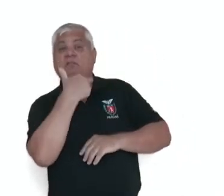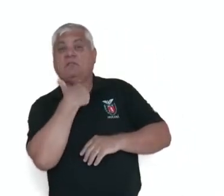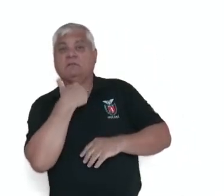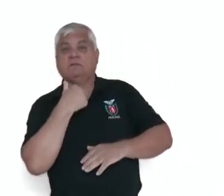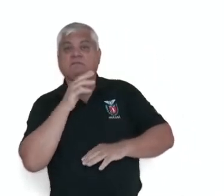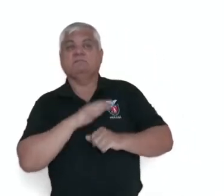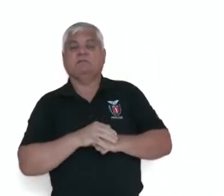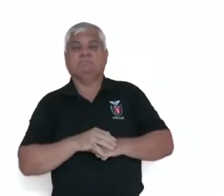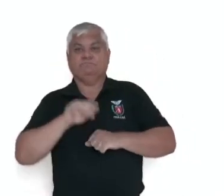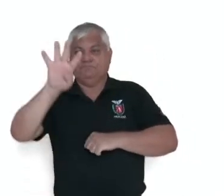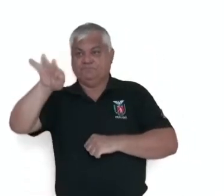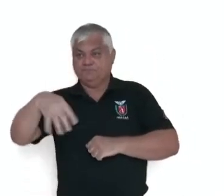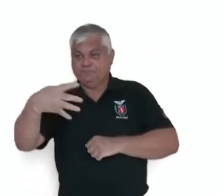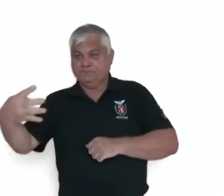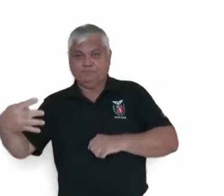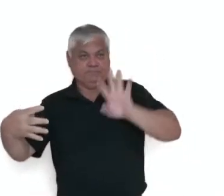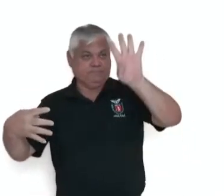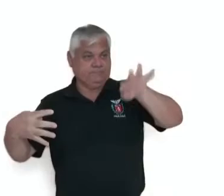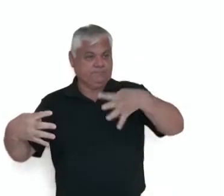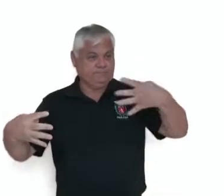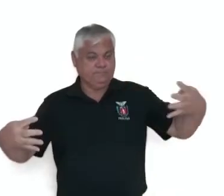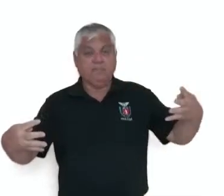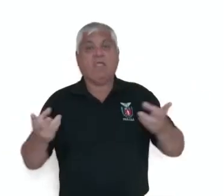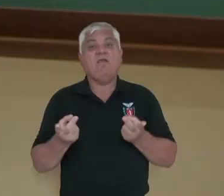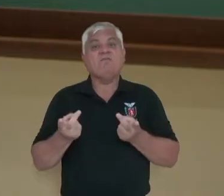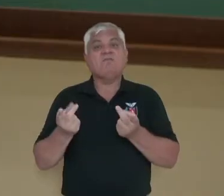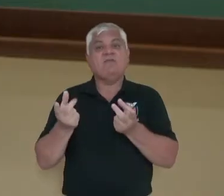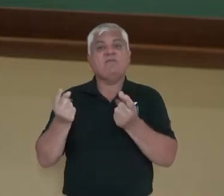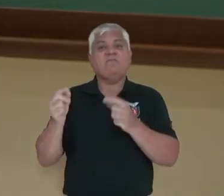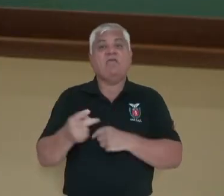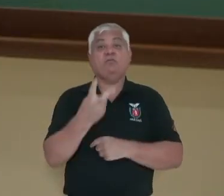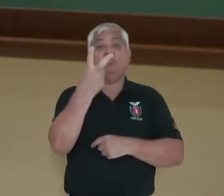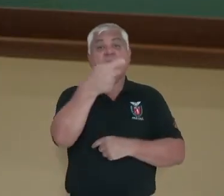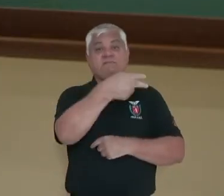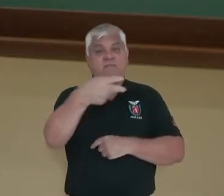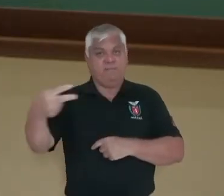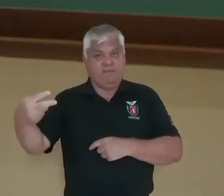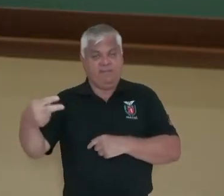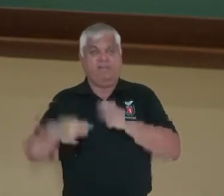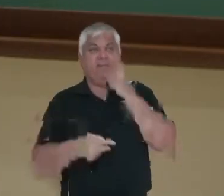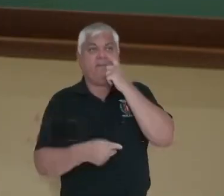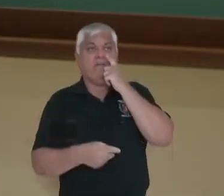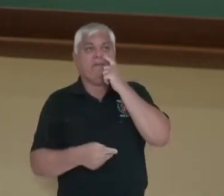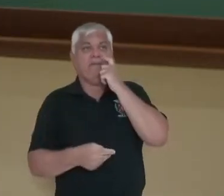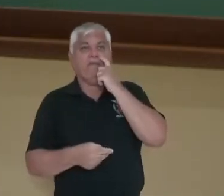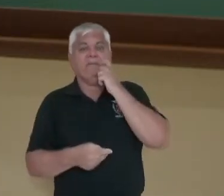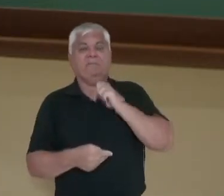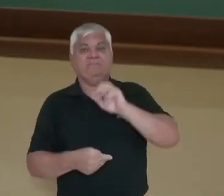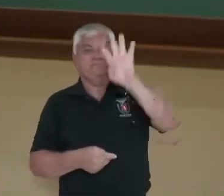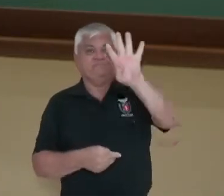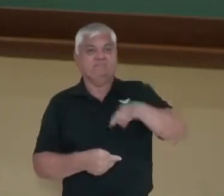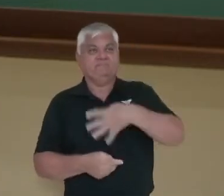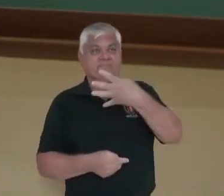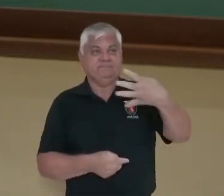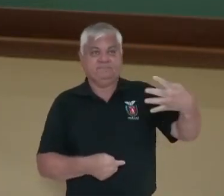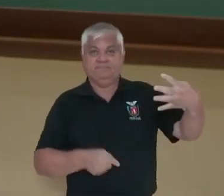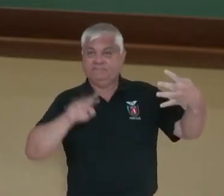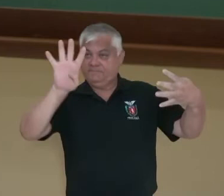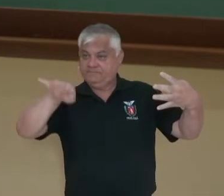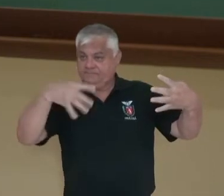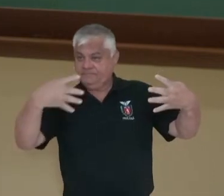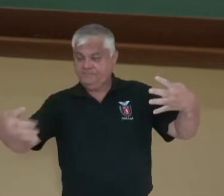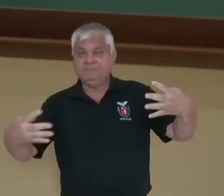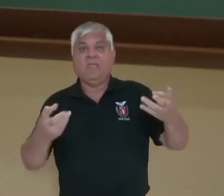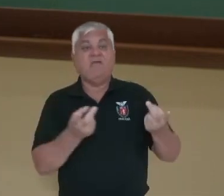tabelas abaixo mostram as vendas em 2 semanas. Então aqui, ó, pessoal, tem a tabela que mostra